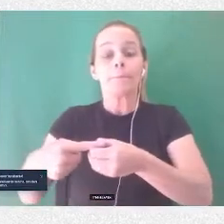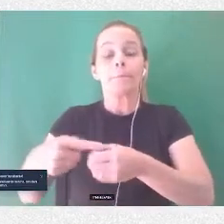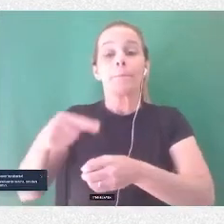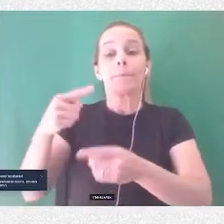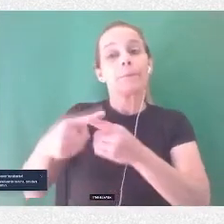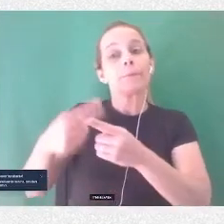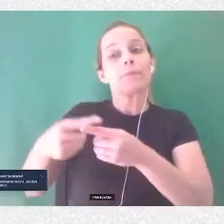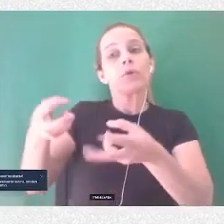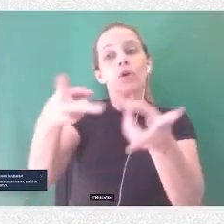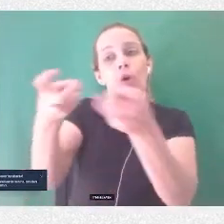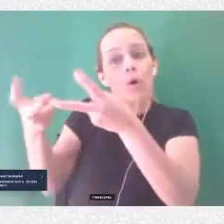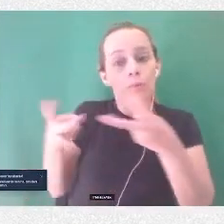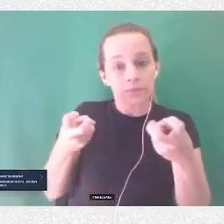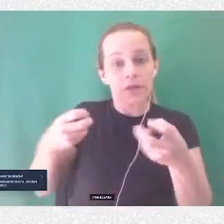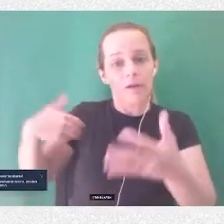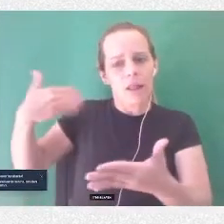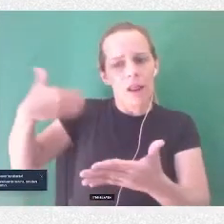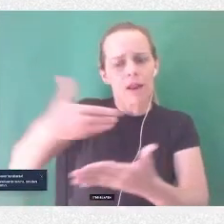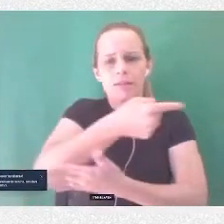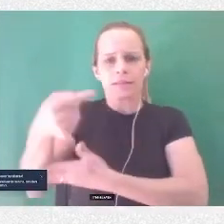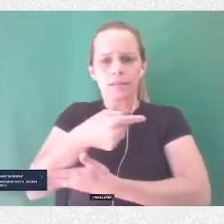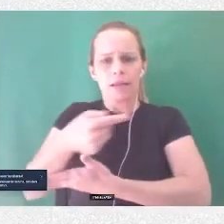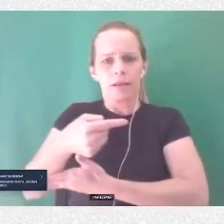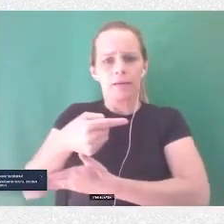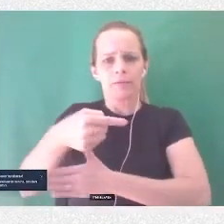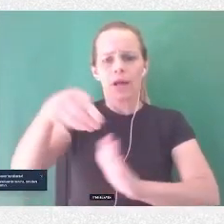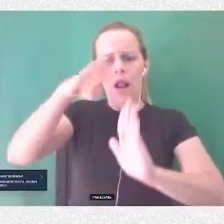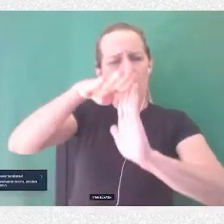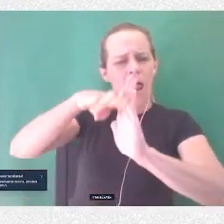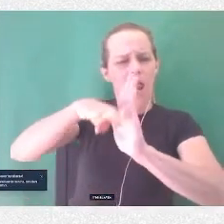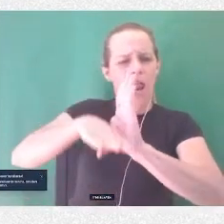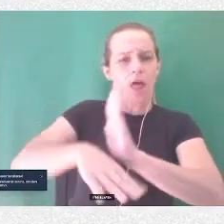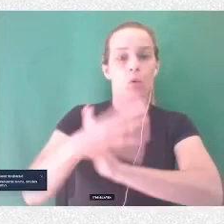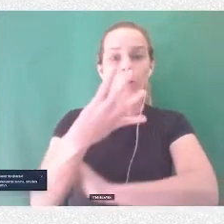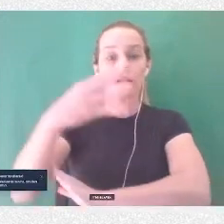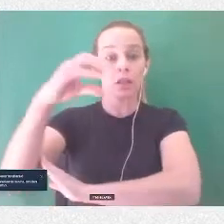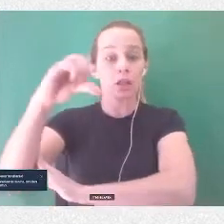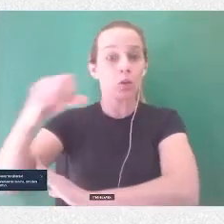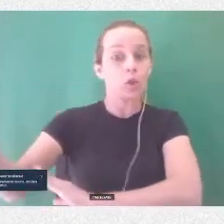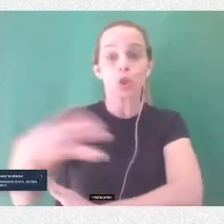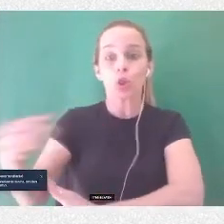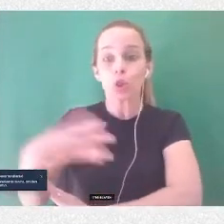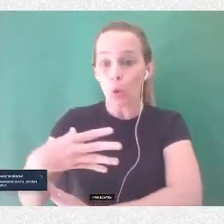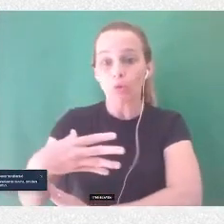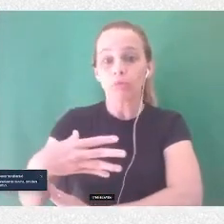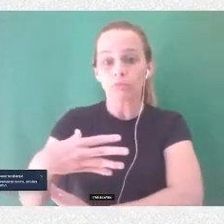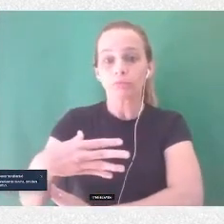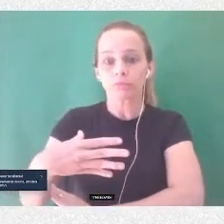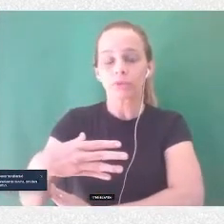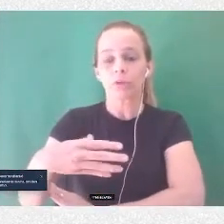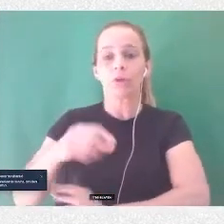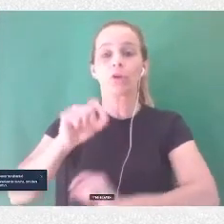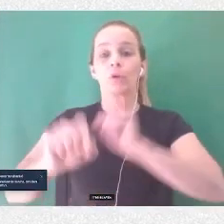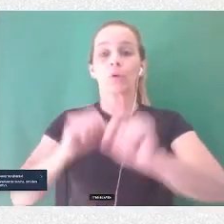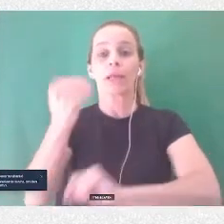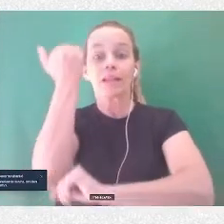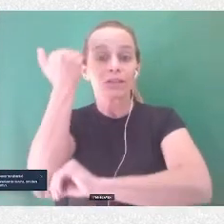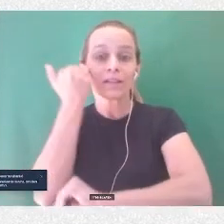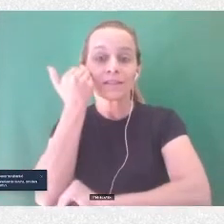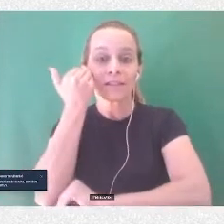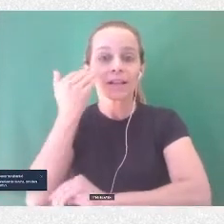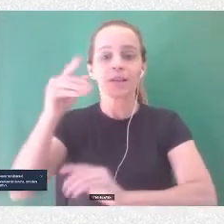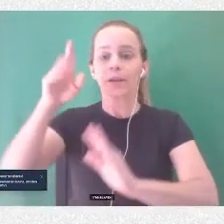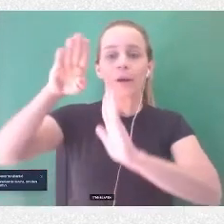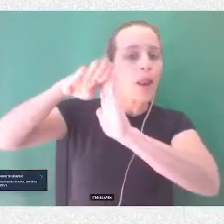semanas epidemiológicas uma queda de aproximadamente 49 novos casos na faixa etária de 10 a 19 anos aqui dos